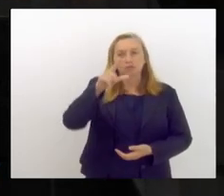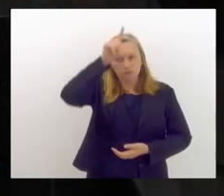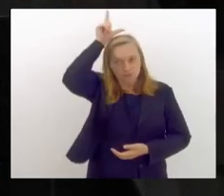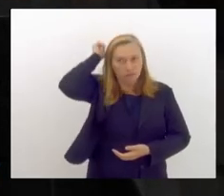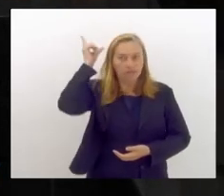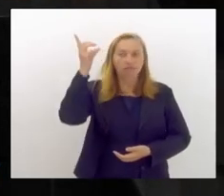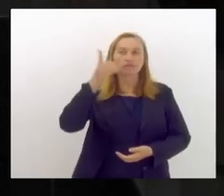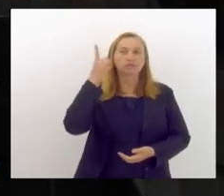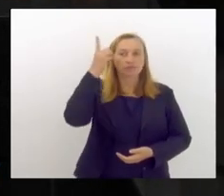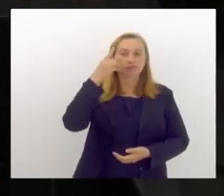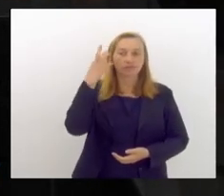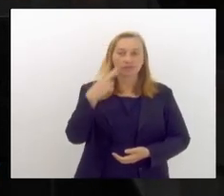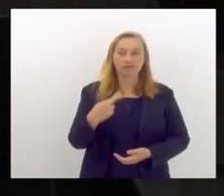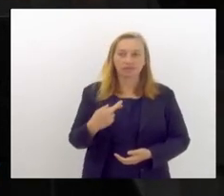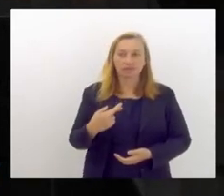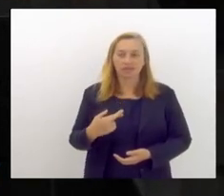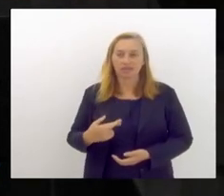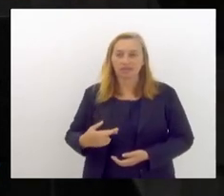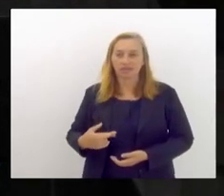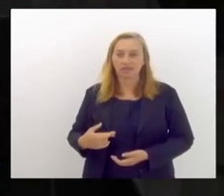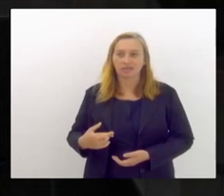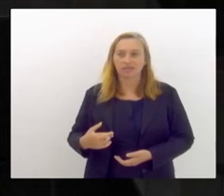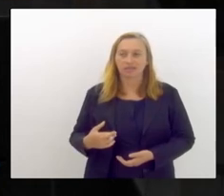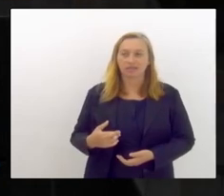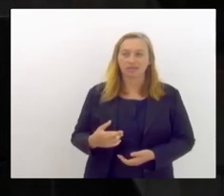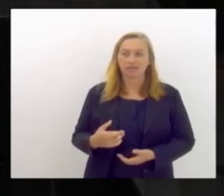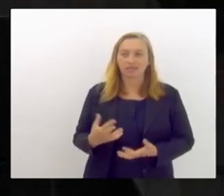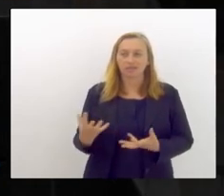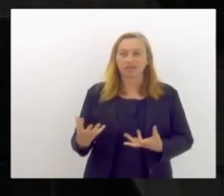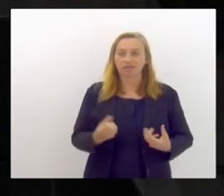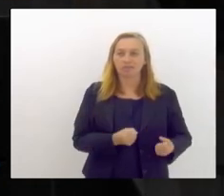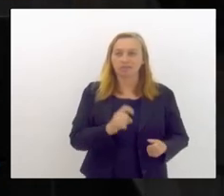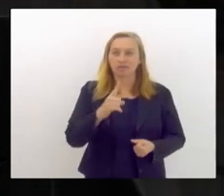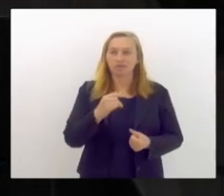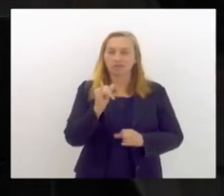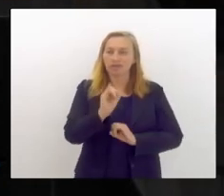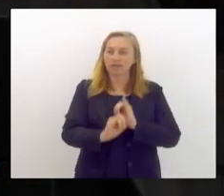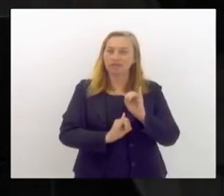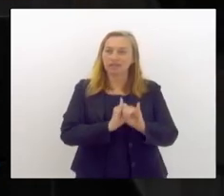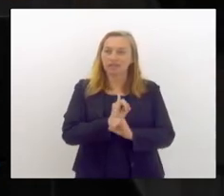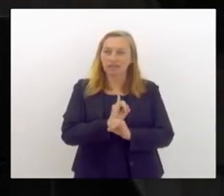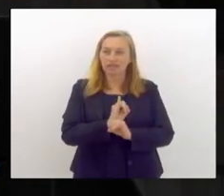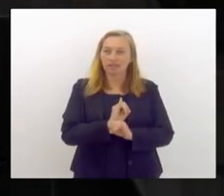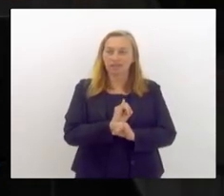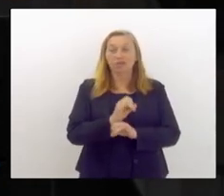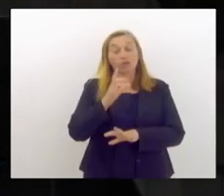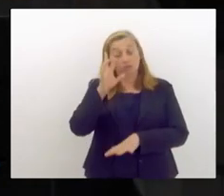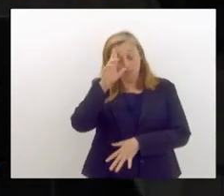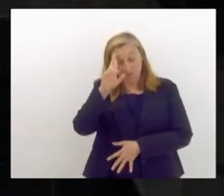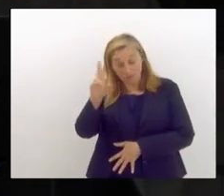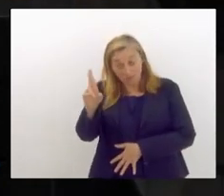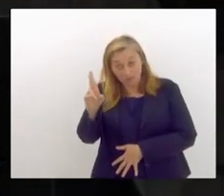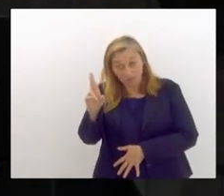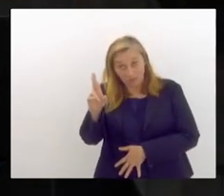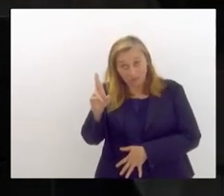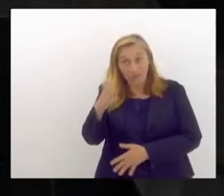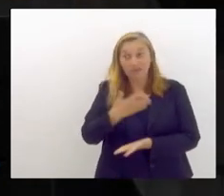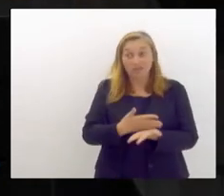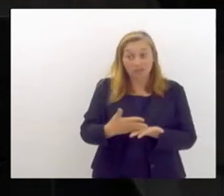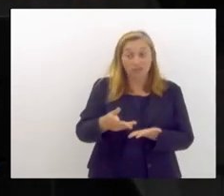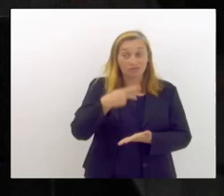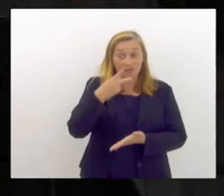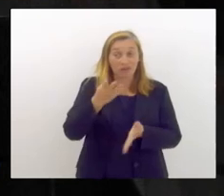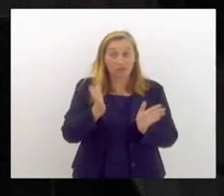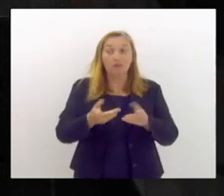tribuna por receber aqui, não pela internet, deputado Luiz Paulo, como você iniciou a sua fala